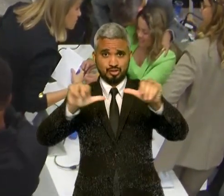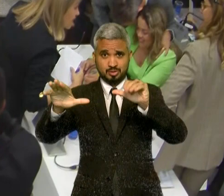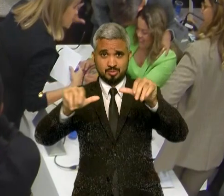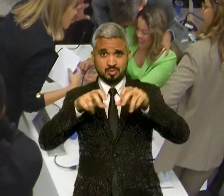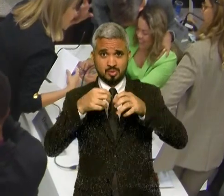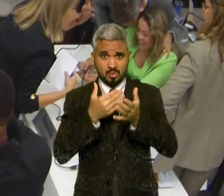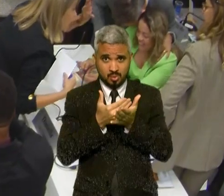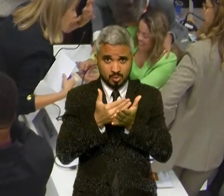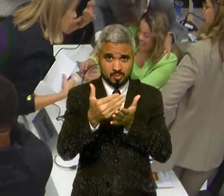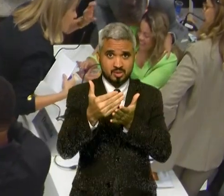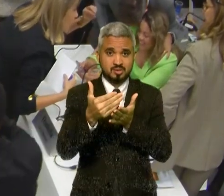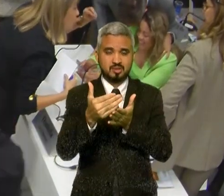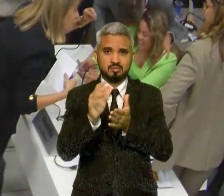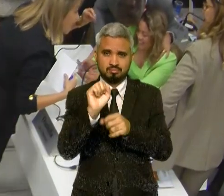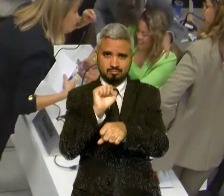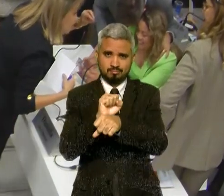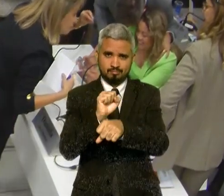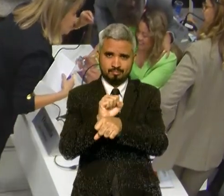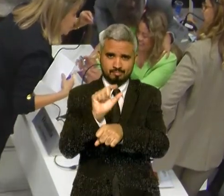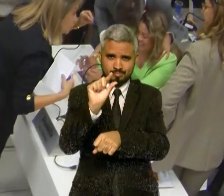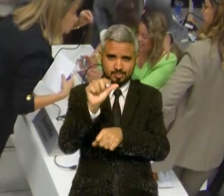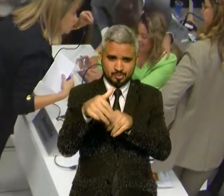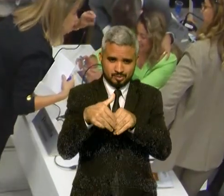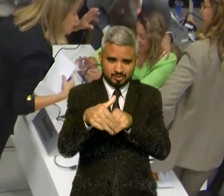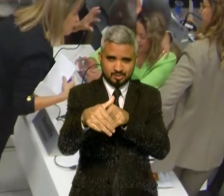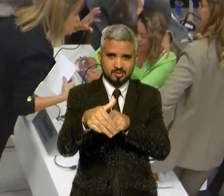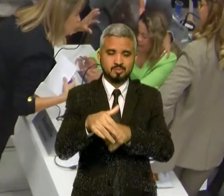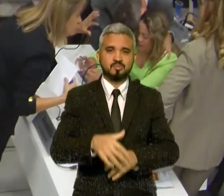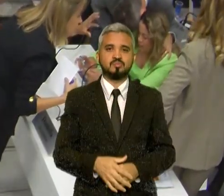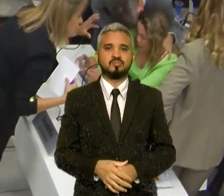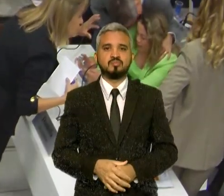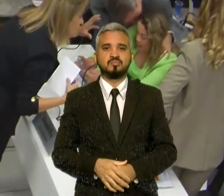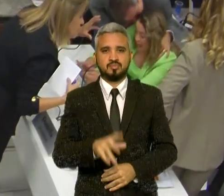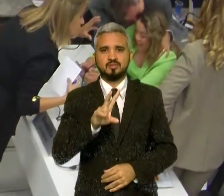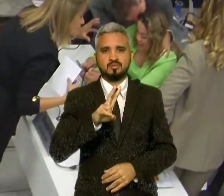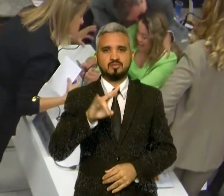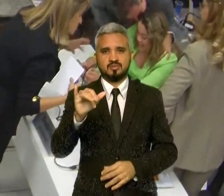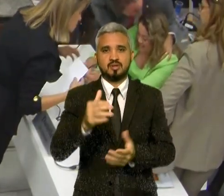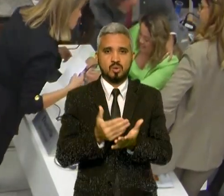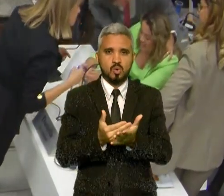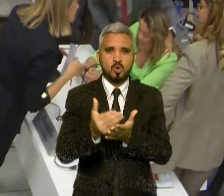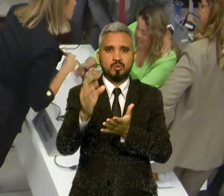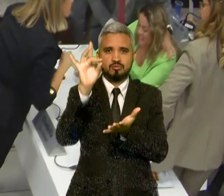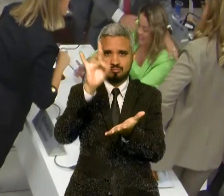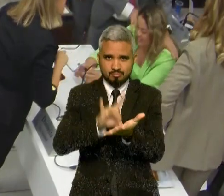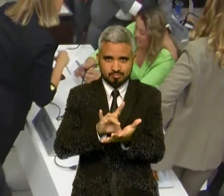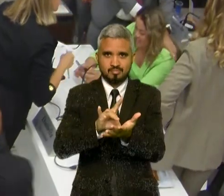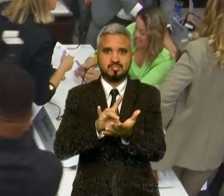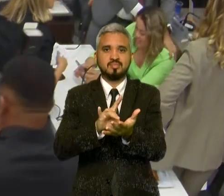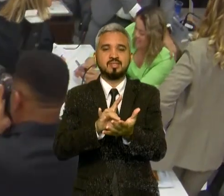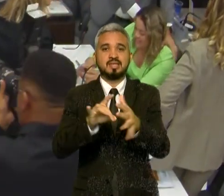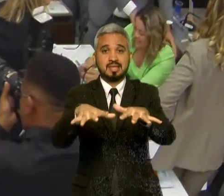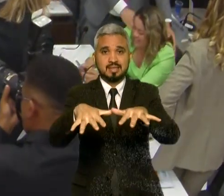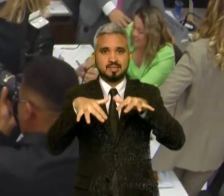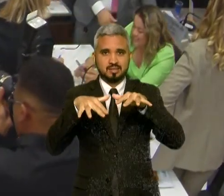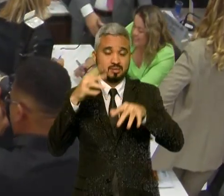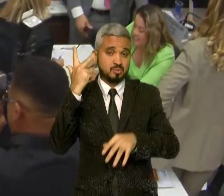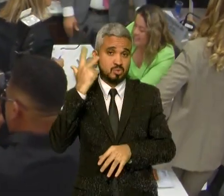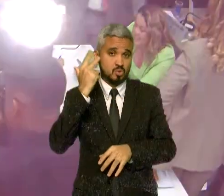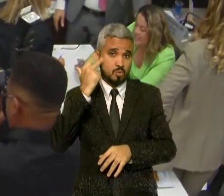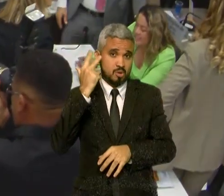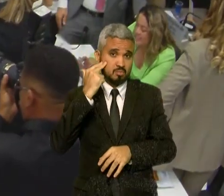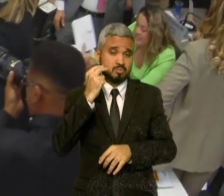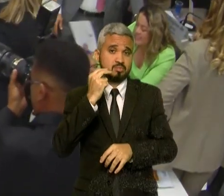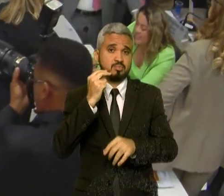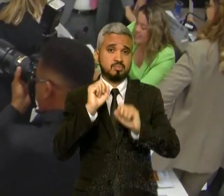E logo daqui a pouco, dentro de alguns minutos ou dentro de alguns segundos, começa a sessão ordinária da Assembleia Legislativa no